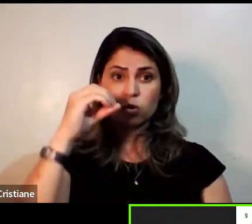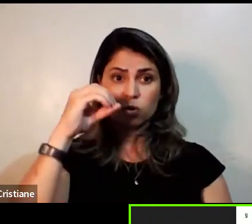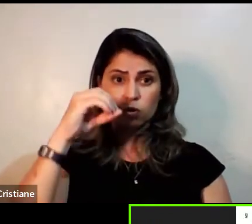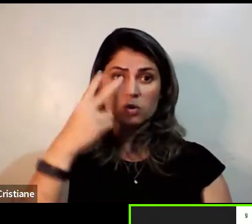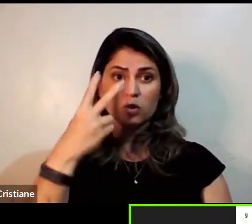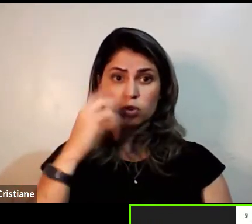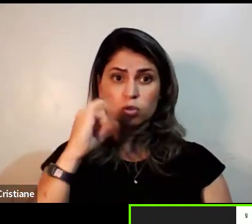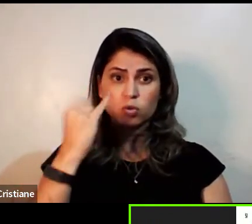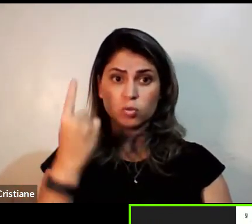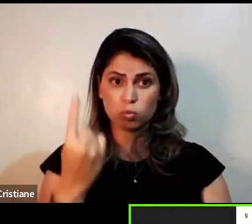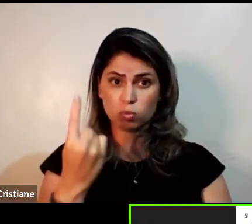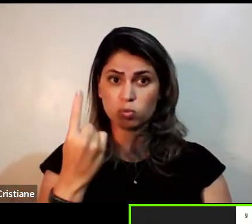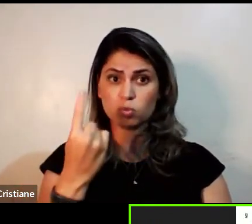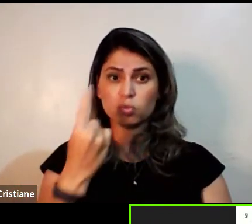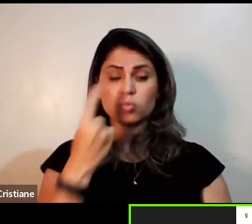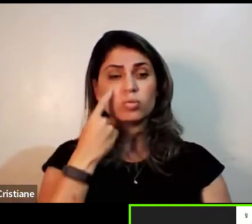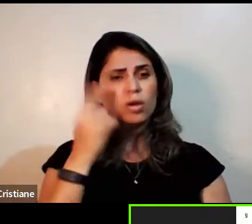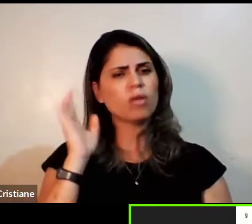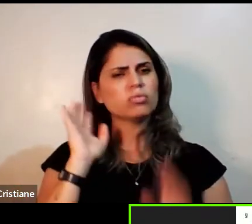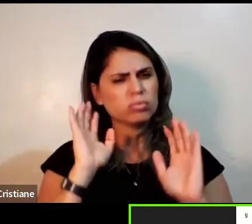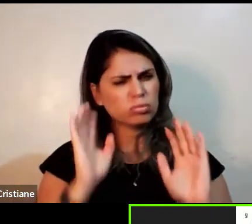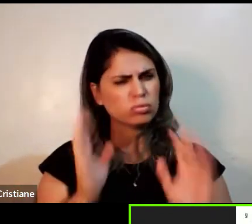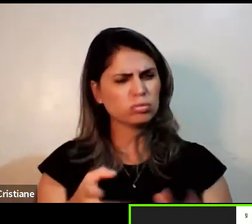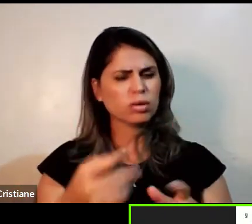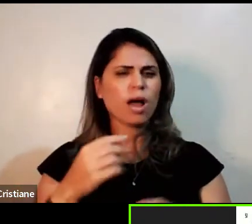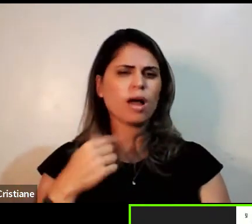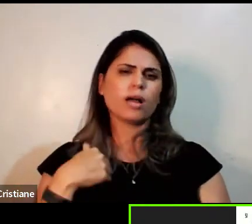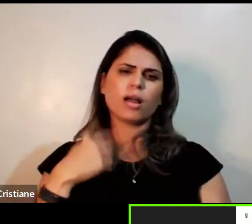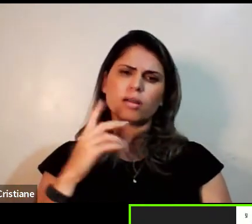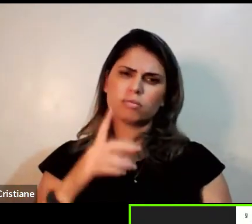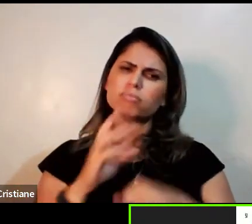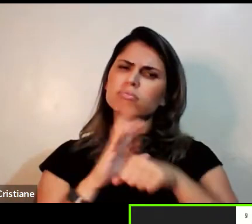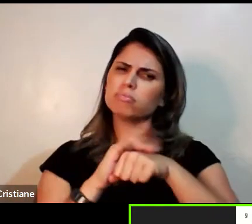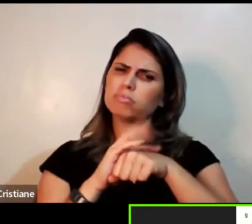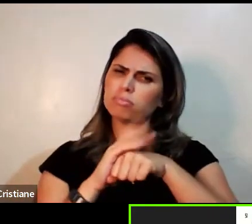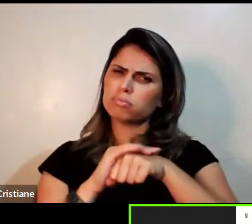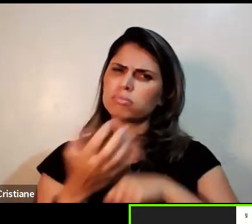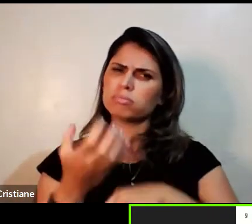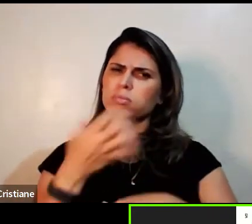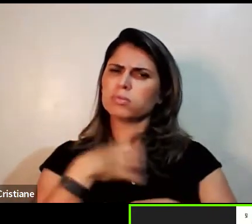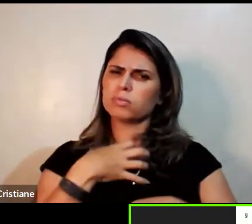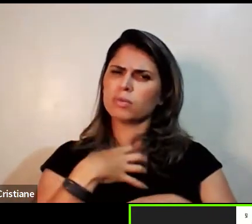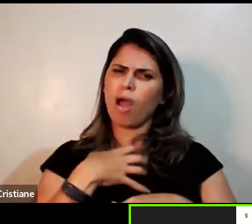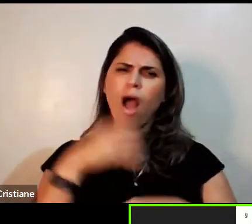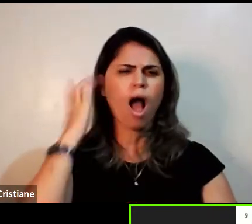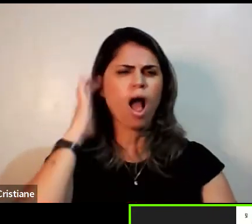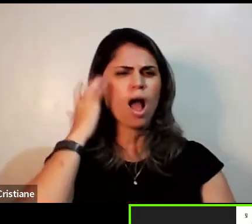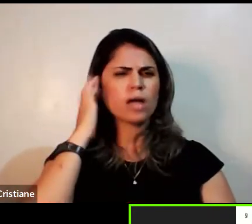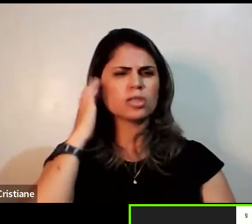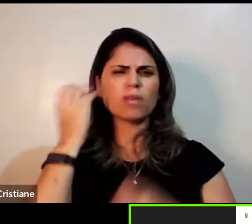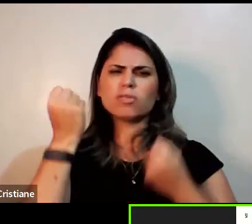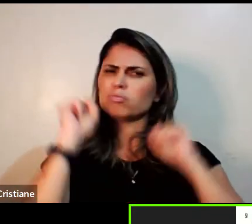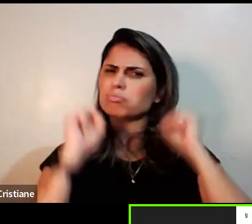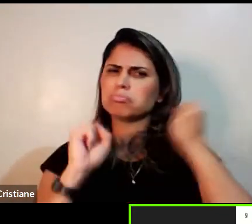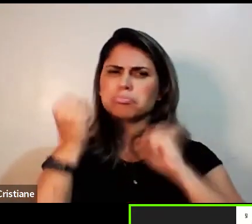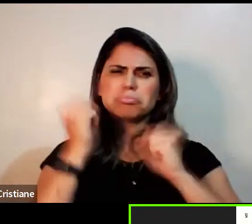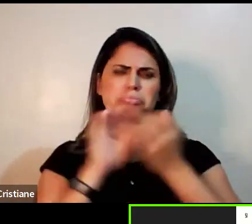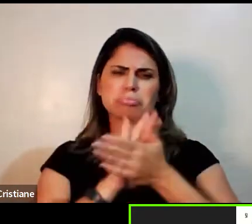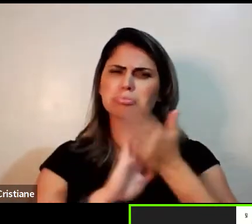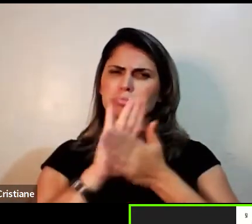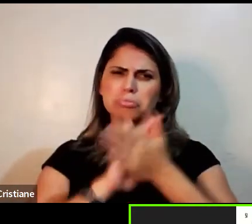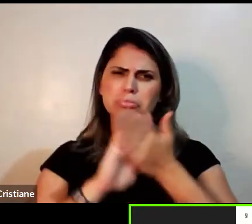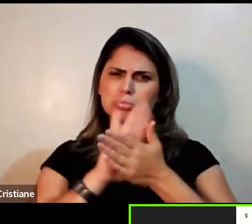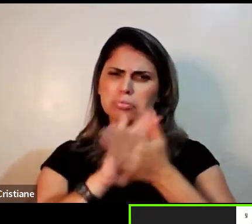já houvesse alguns sintomas, eu achava que era sedentarismo, alguma coisa assim. Não dei